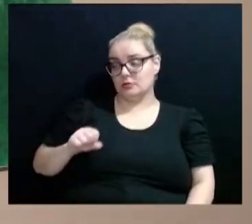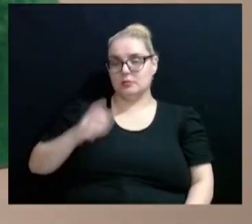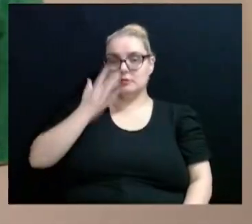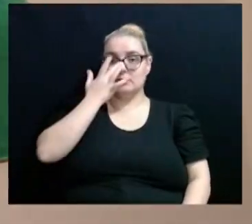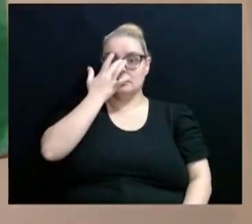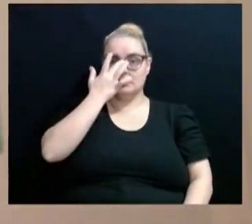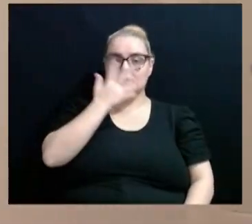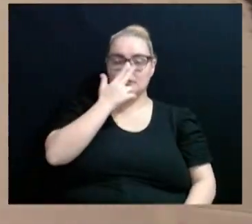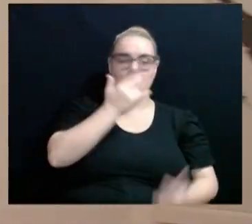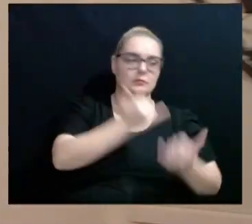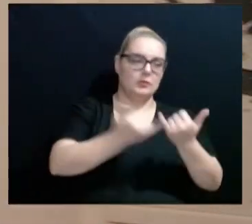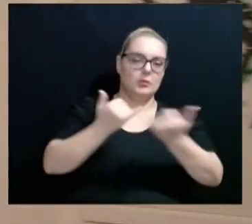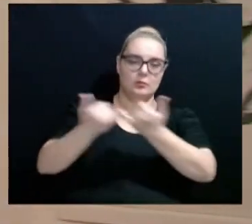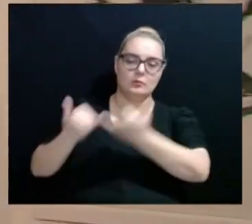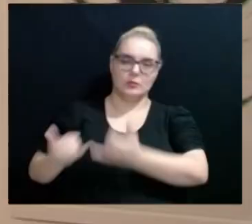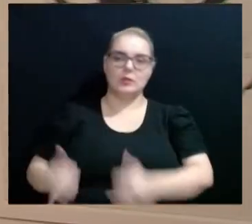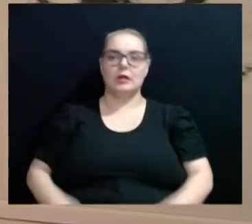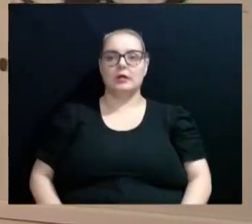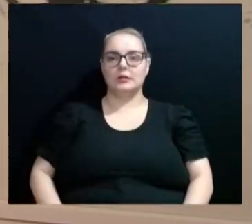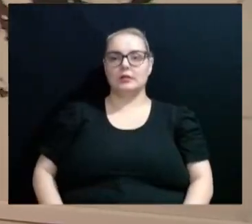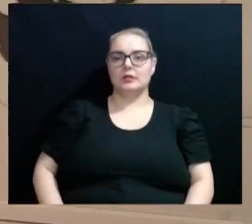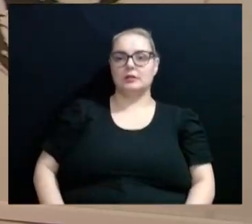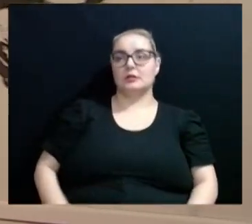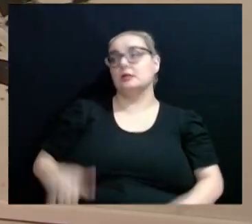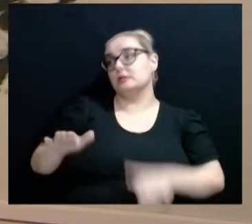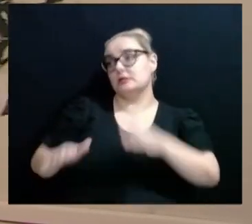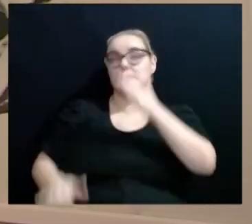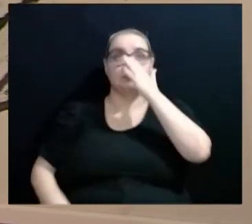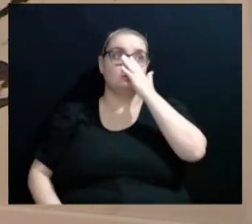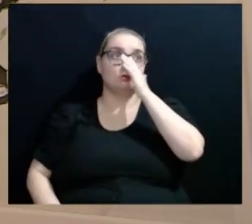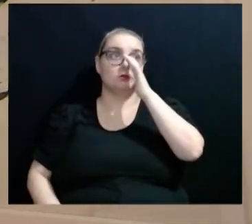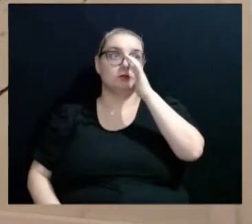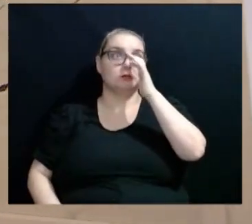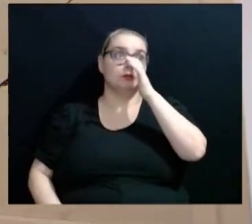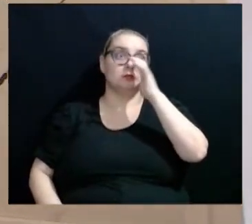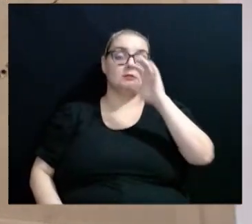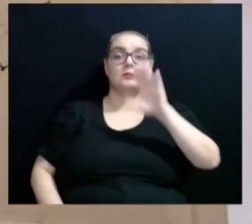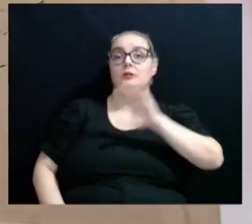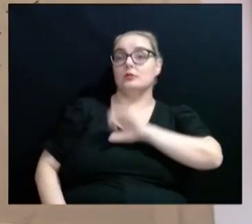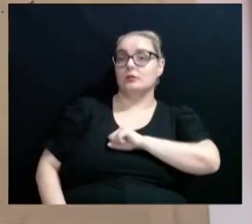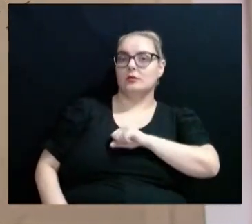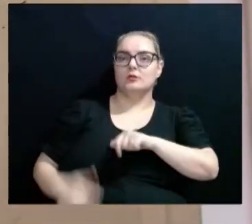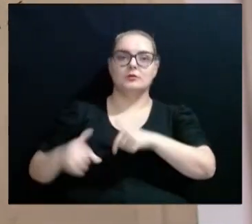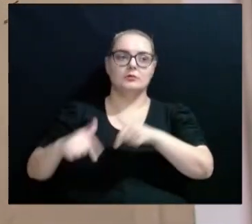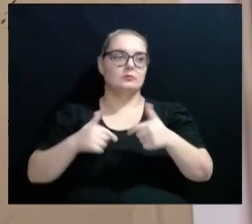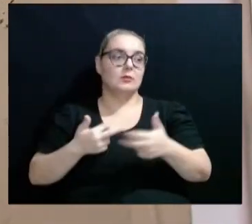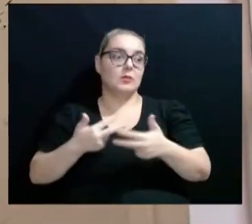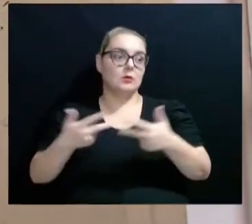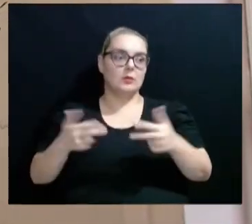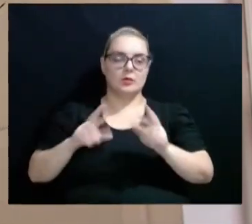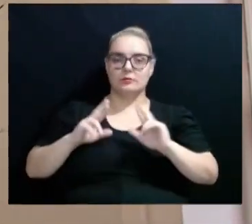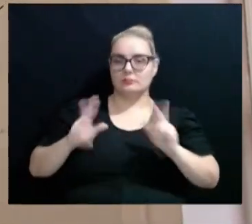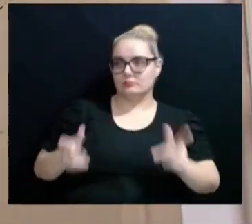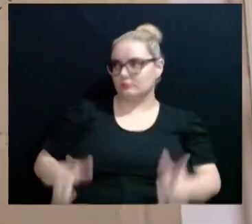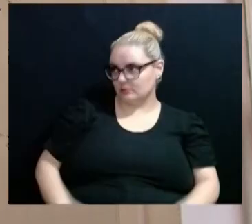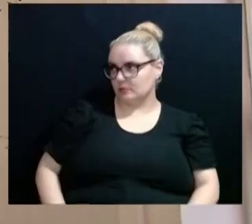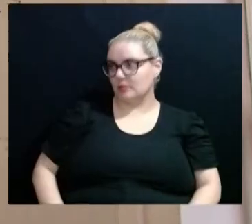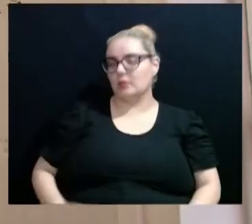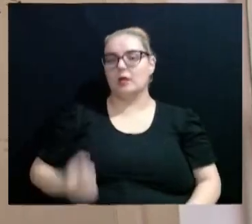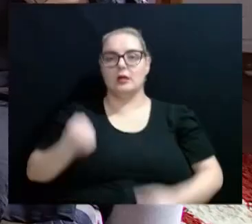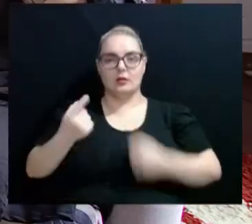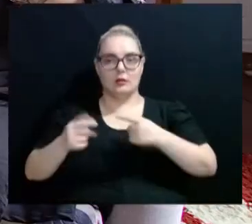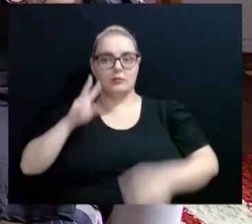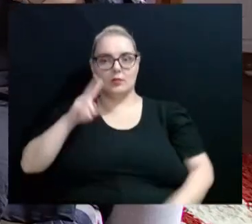que são similares umas às outras, então, de repente, a pessoa gosta de uma obra, mas queria uma coisa diferente, então ela